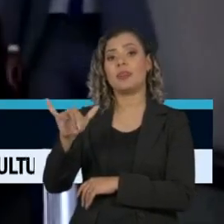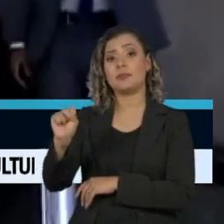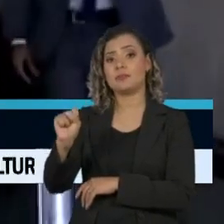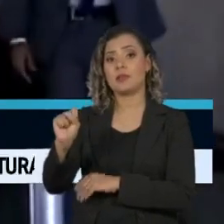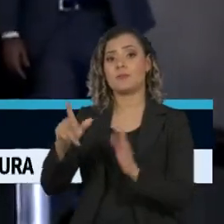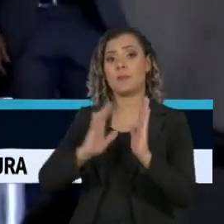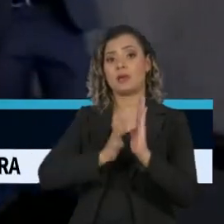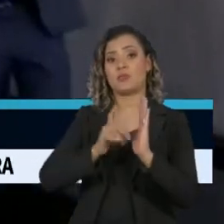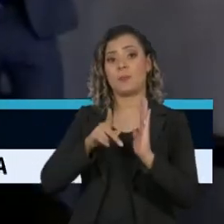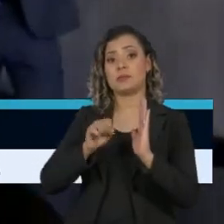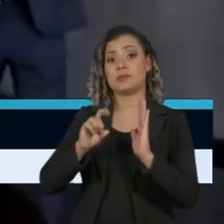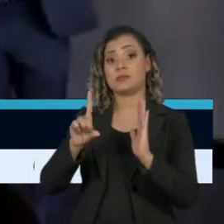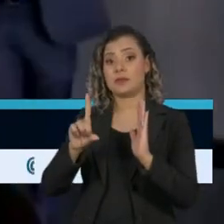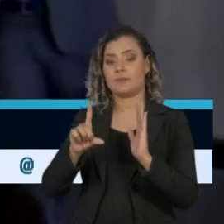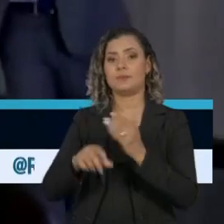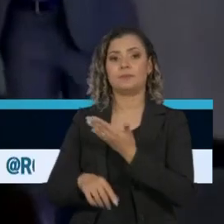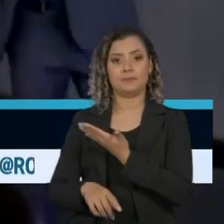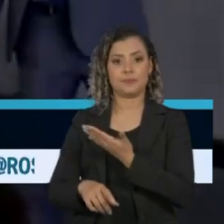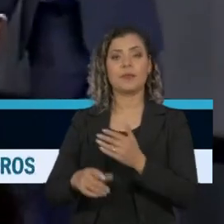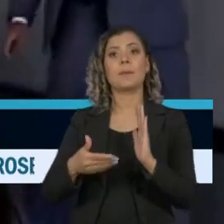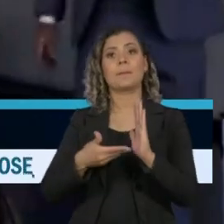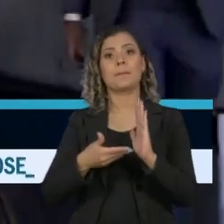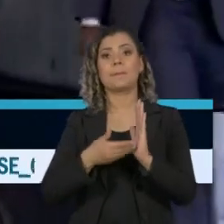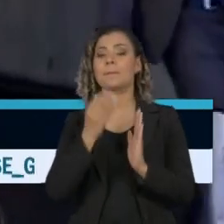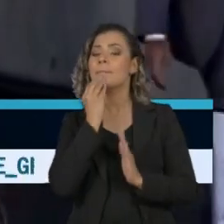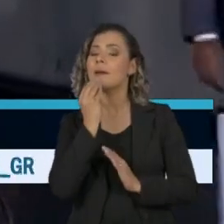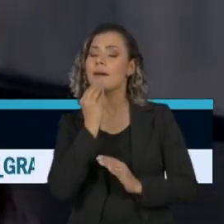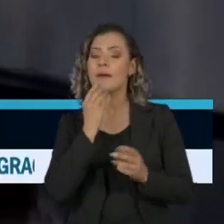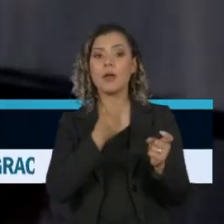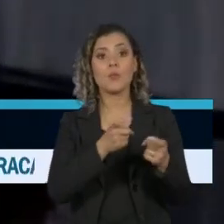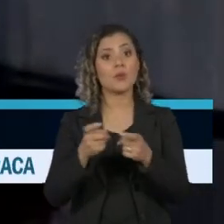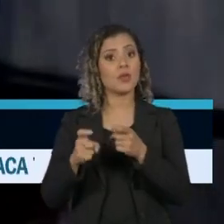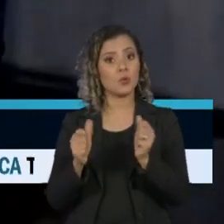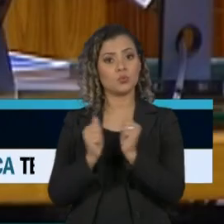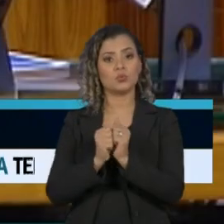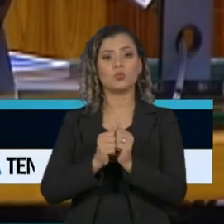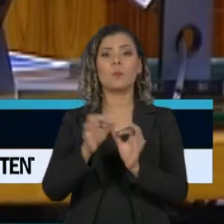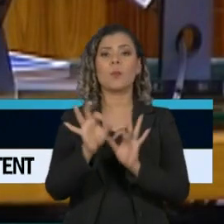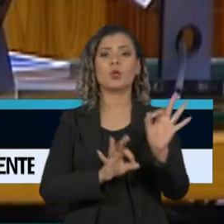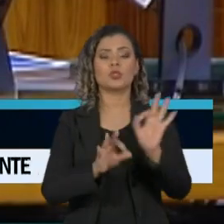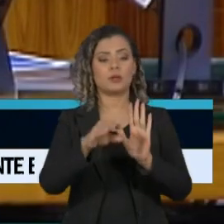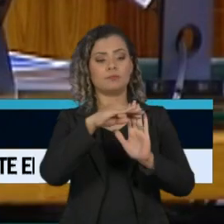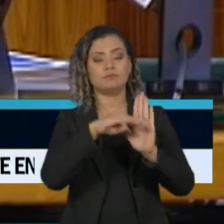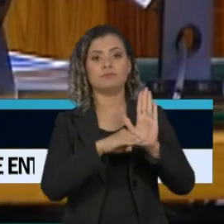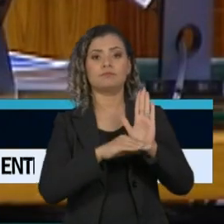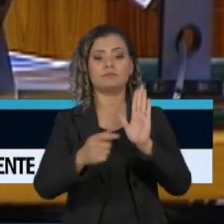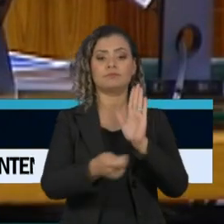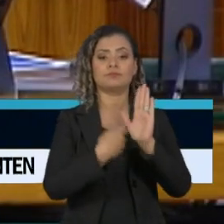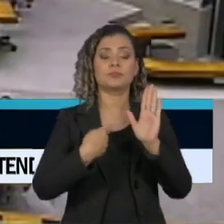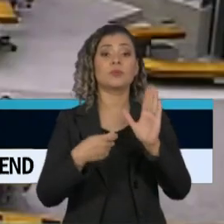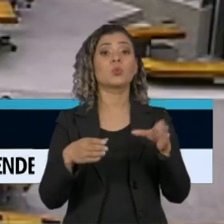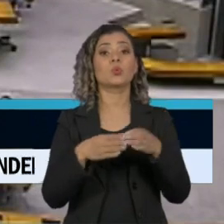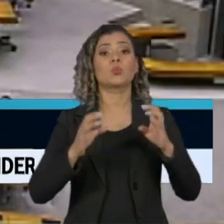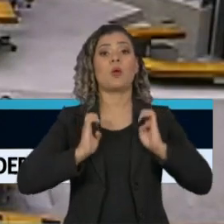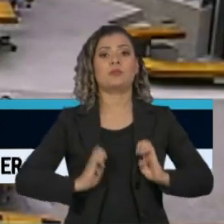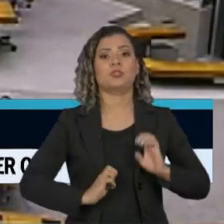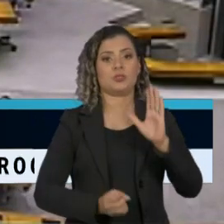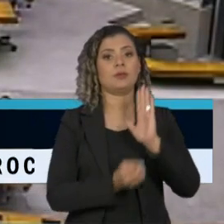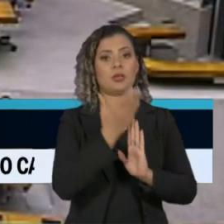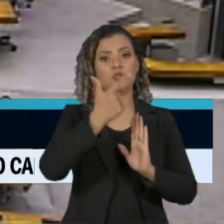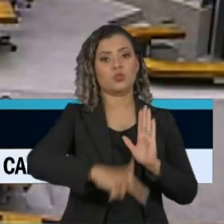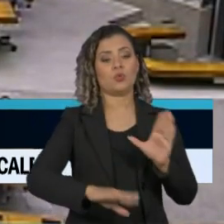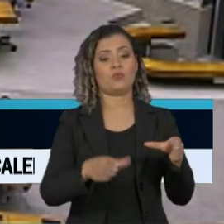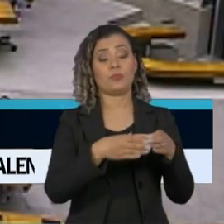da câmara rodrigo maia se reuniu com os integrantes da mesa diretora e assinaram um projeto que pretende reabrir o conselho de ética